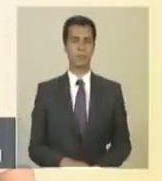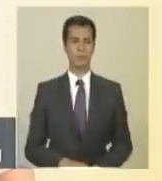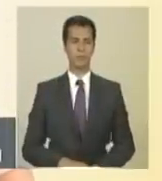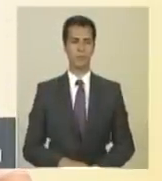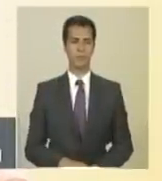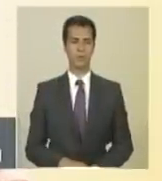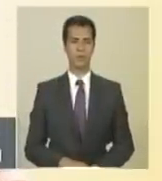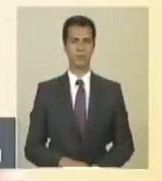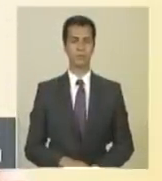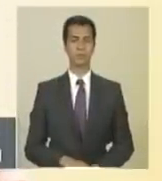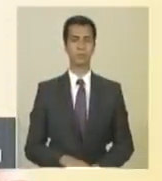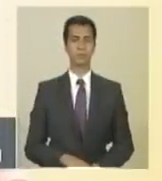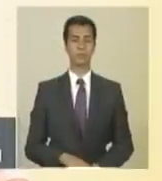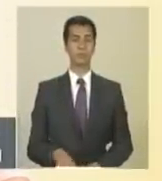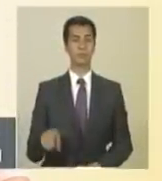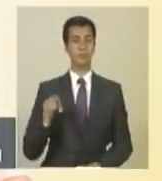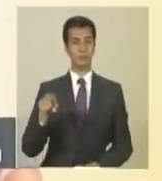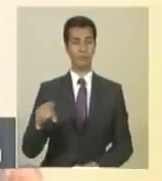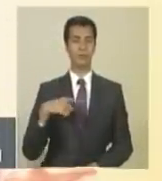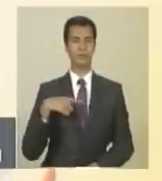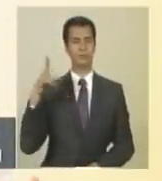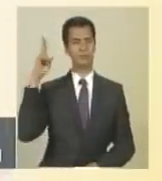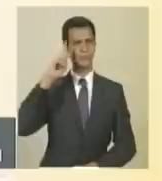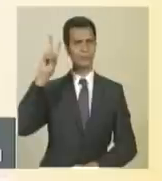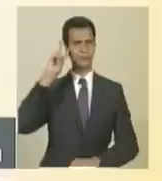ela tem uma história